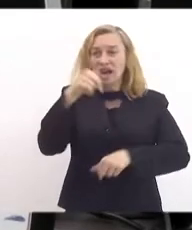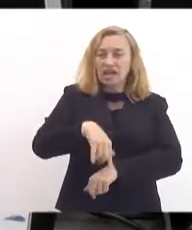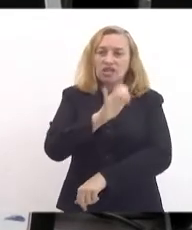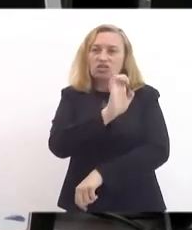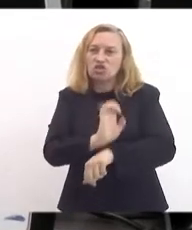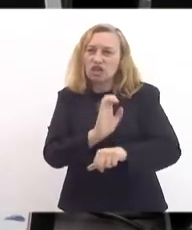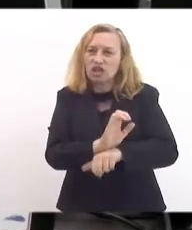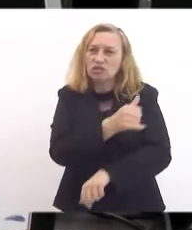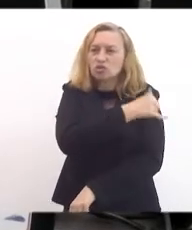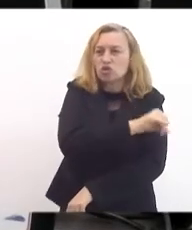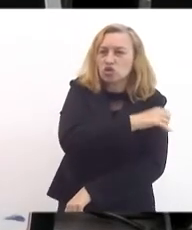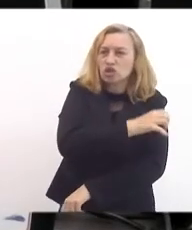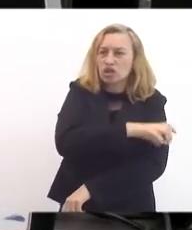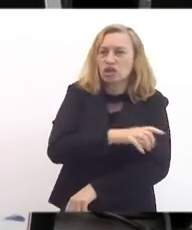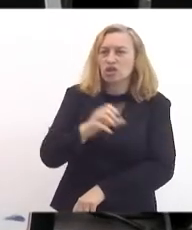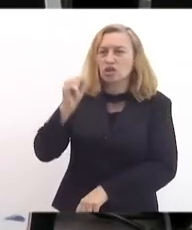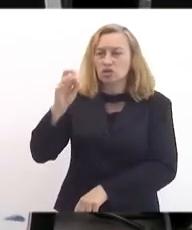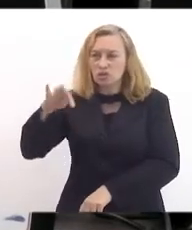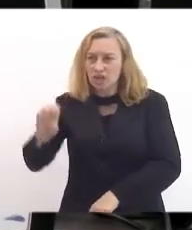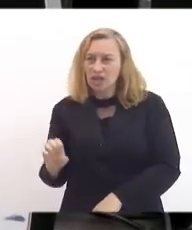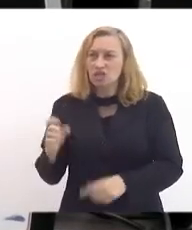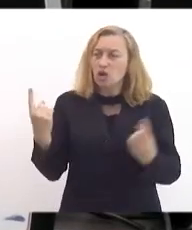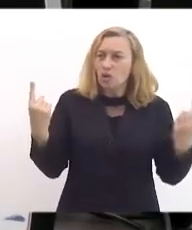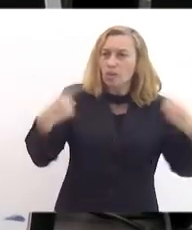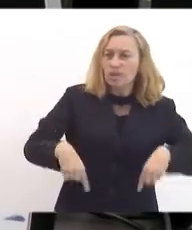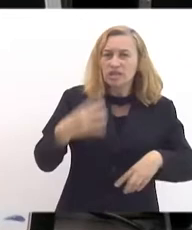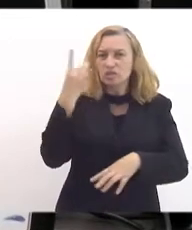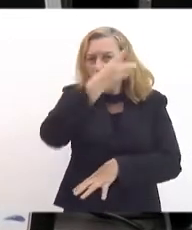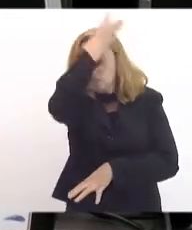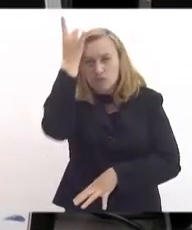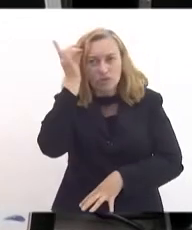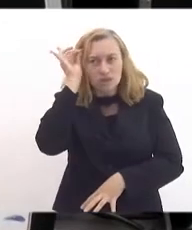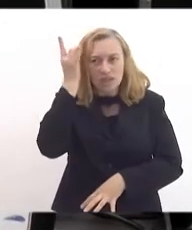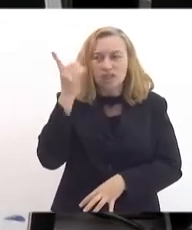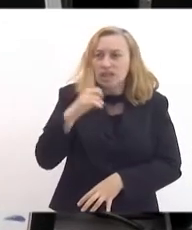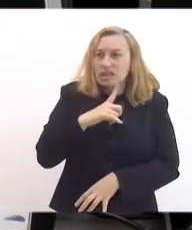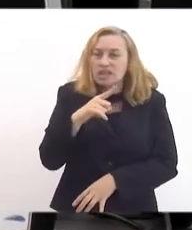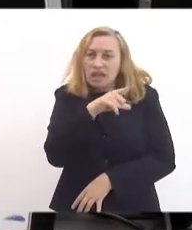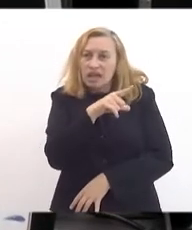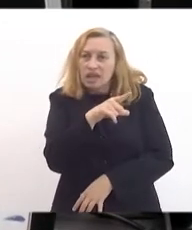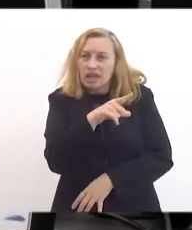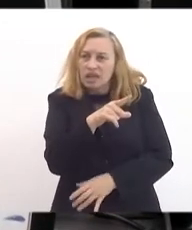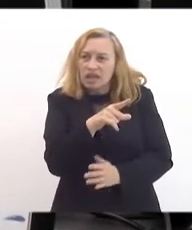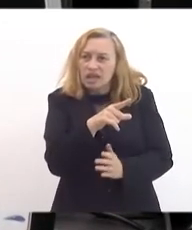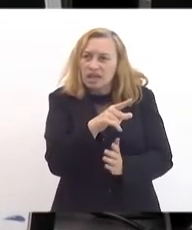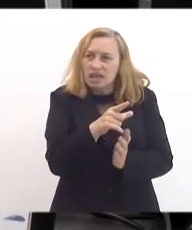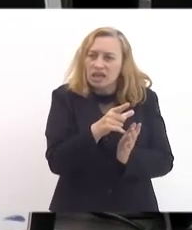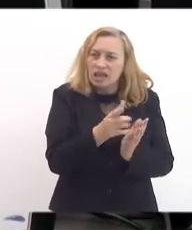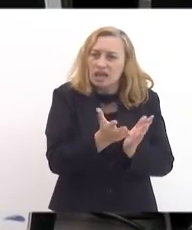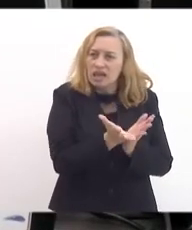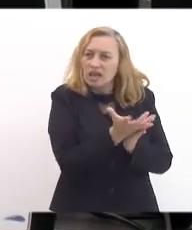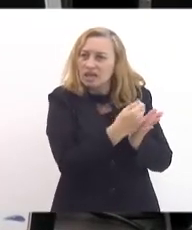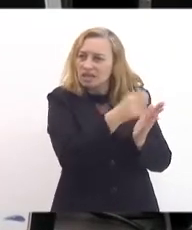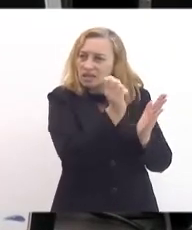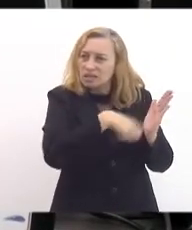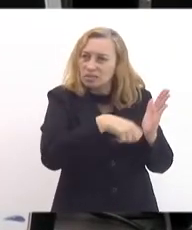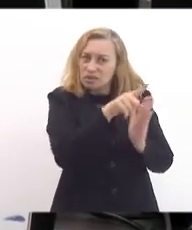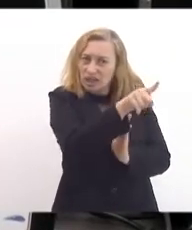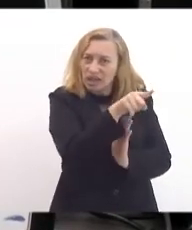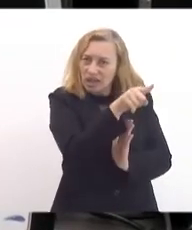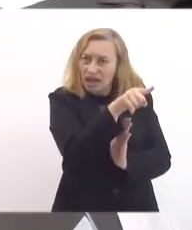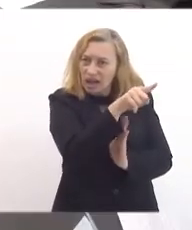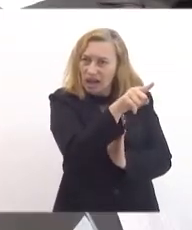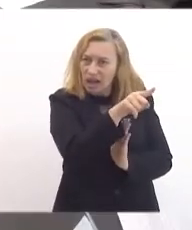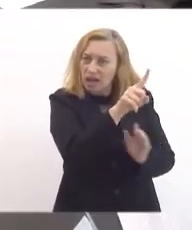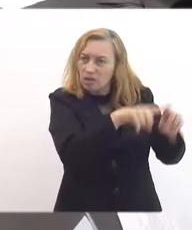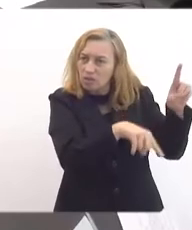Janeiro na região sudeste a gente compete com o espírito santo que têm alíquotas quando a mercadoria é destinada para